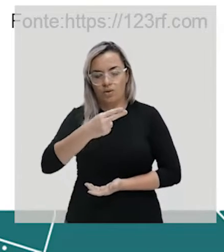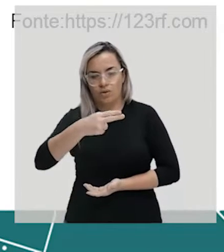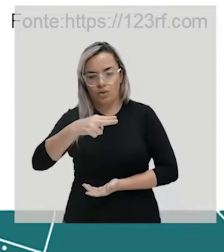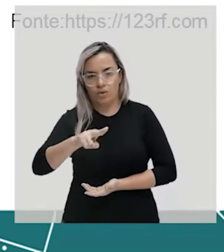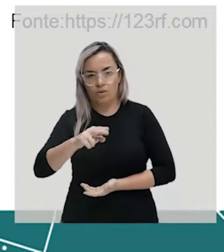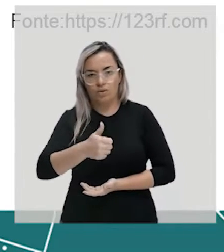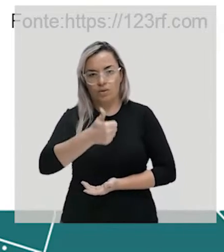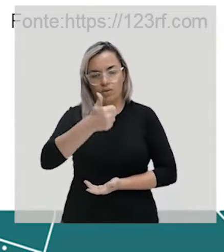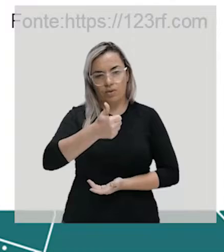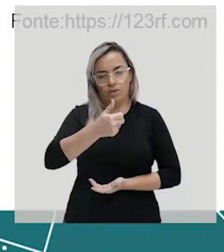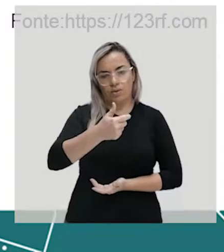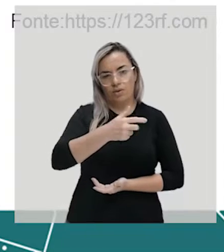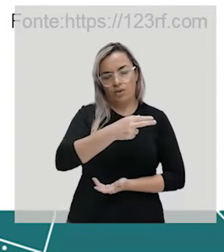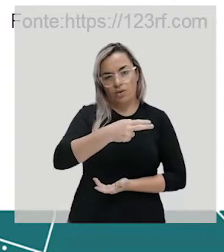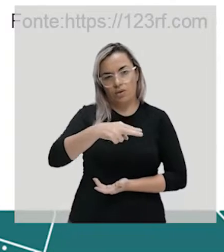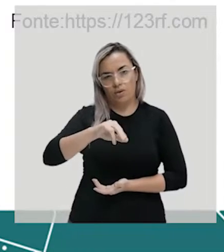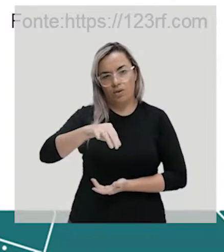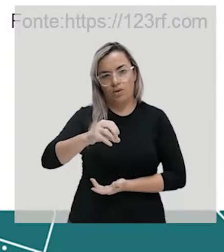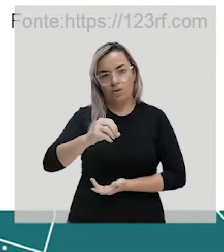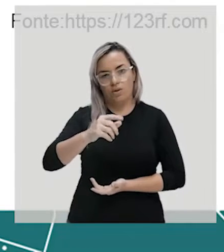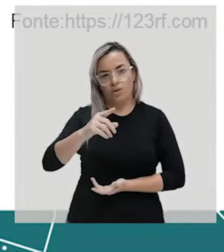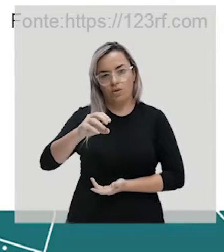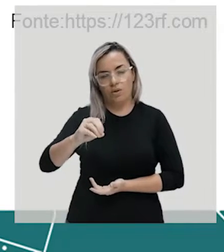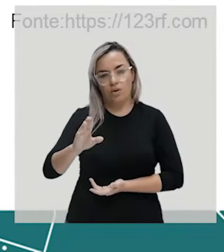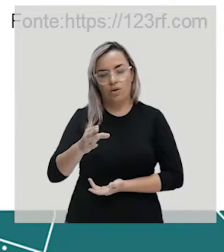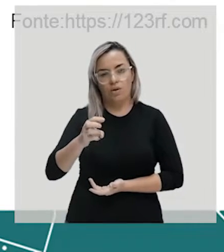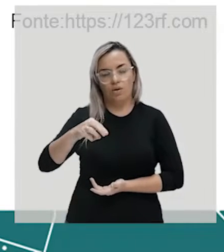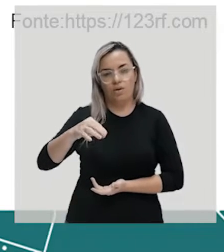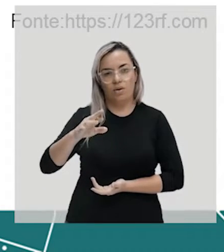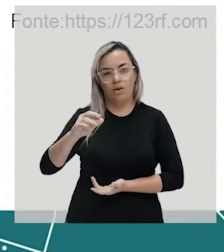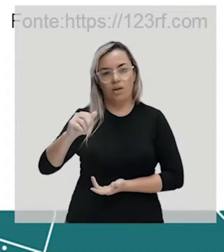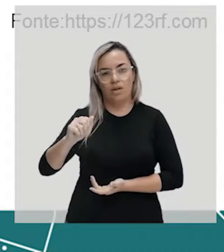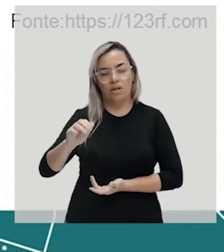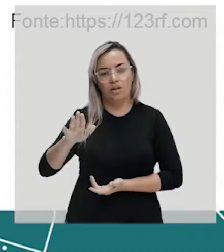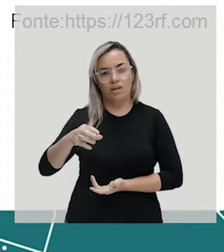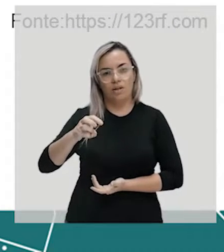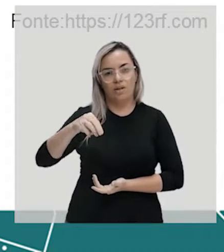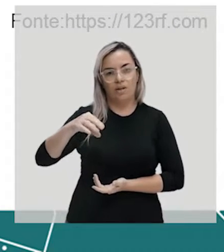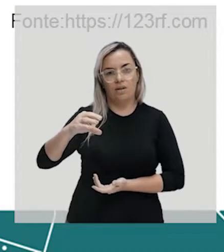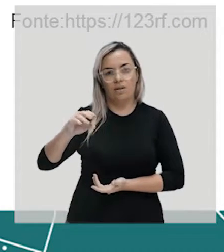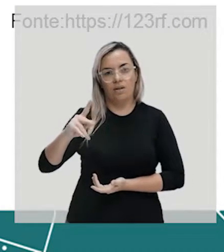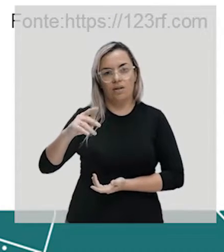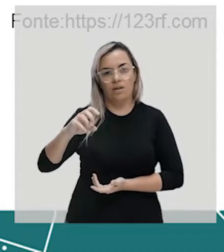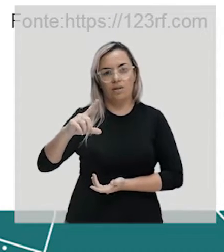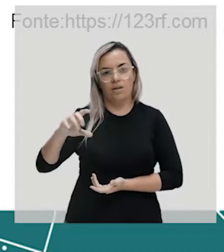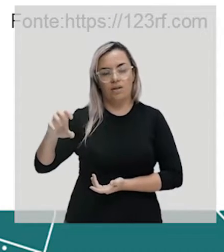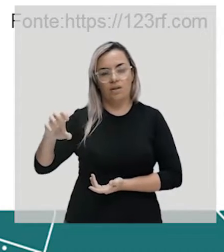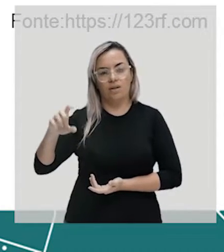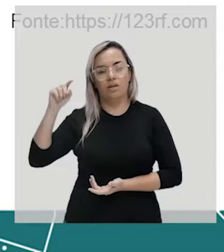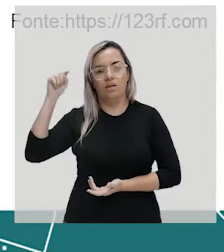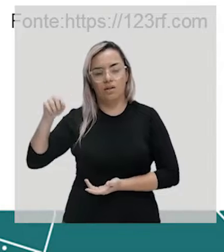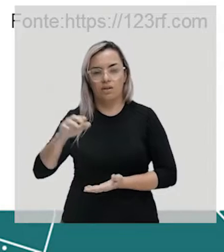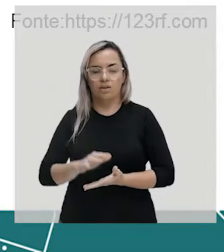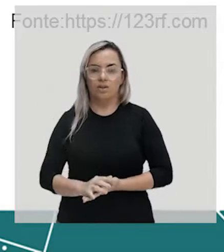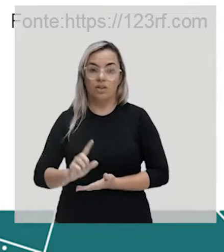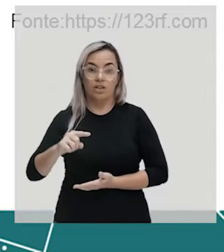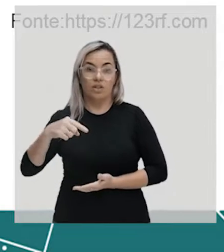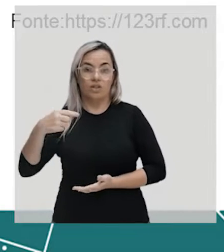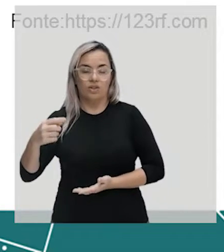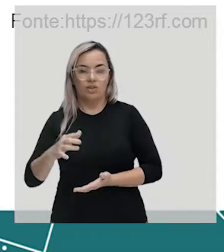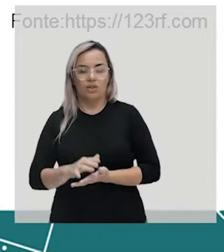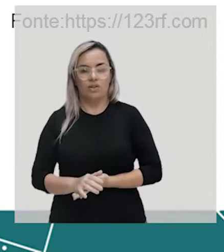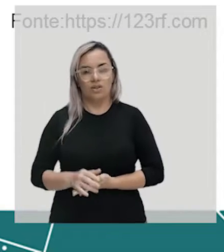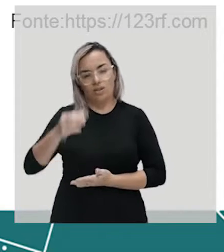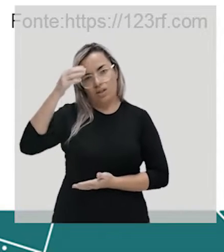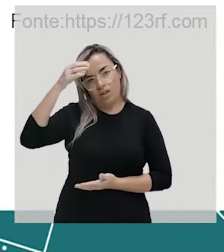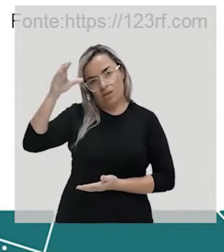João Maria Michele a gente se trata pelo nosso nome inicial no caso na língua